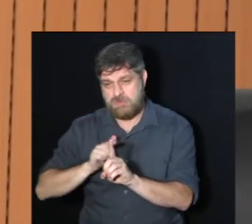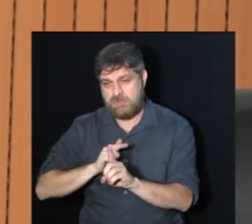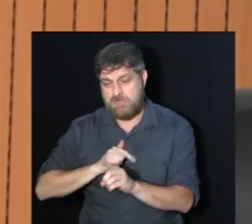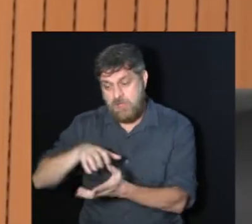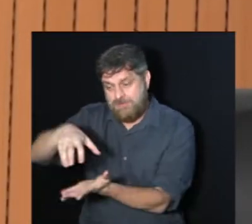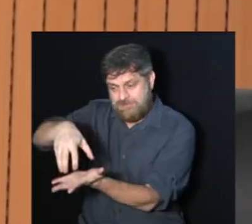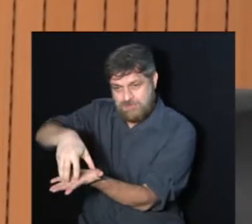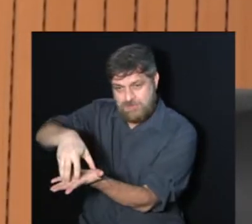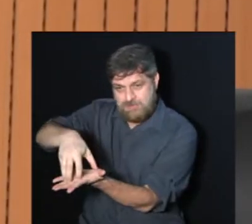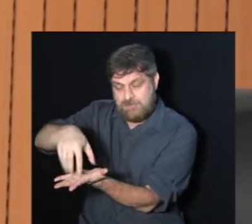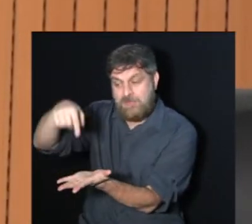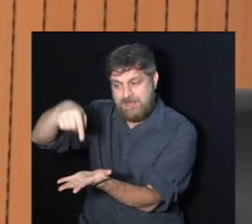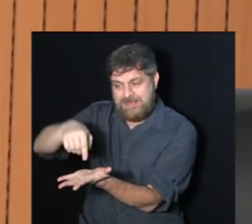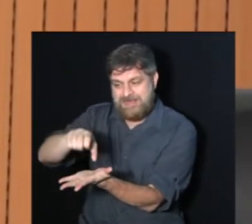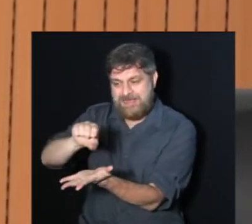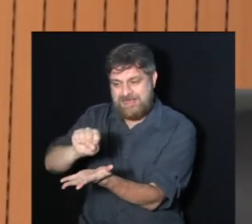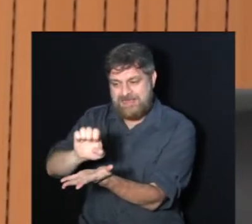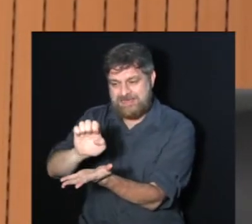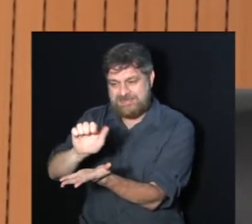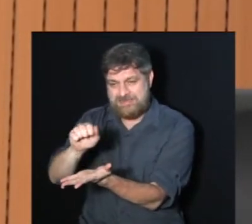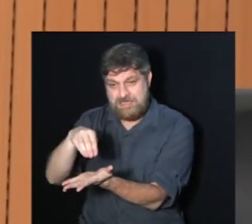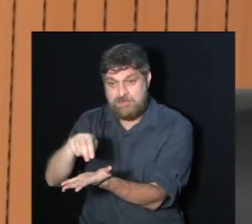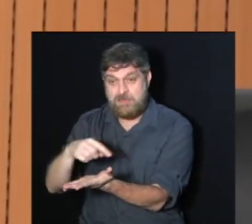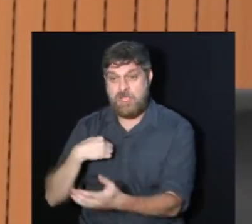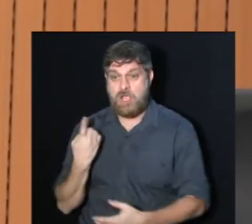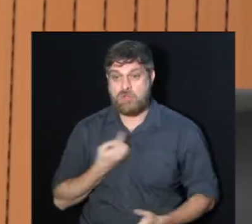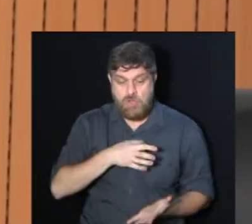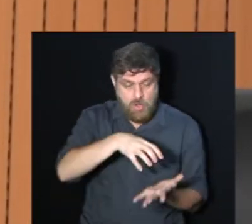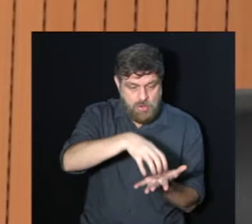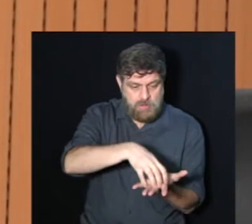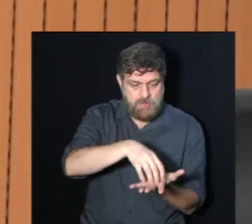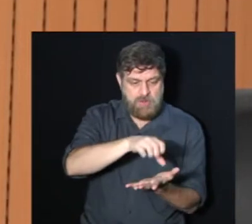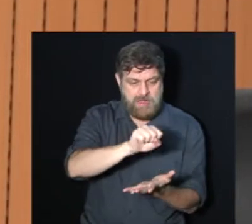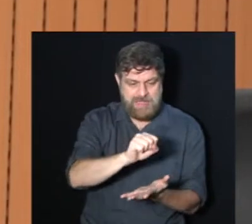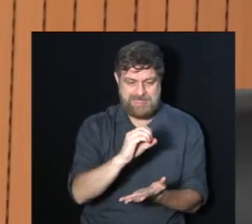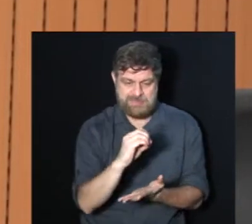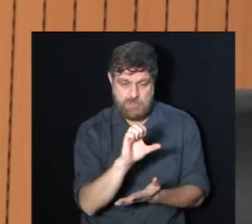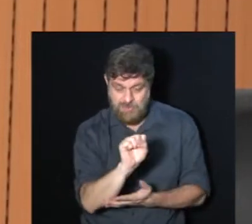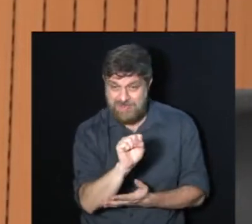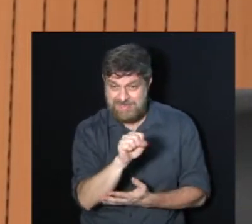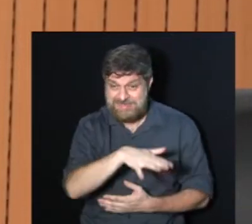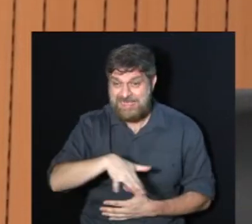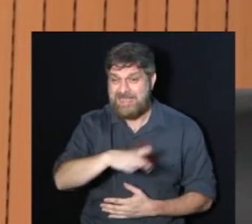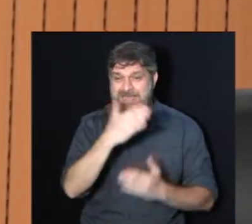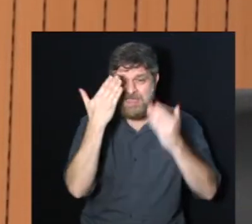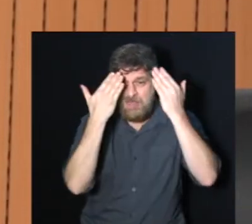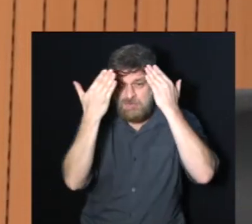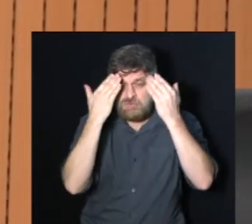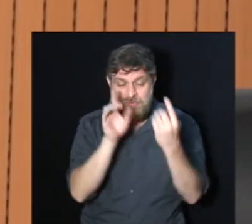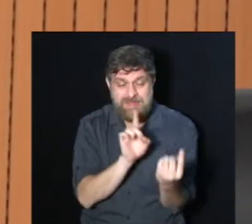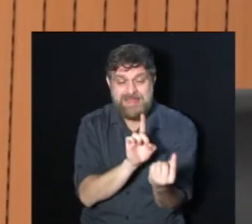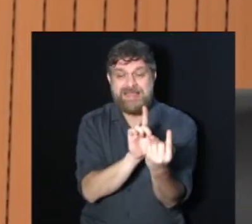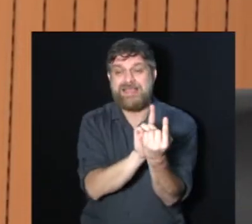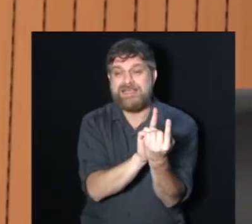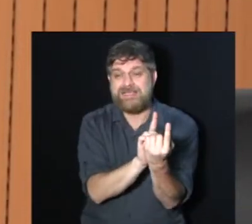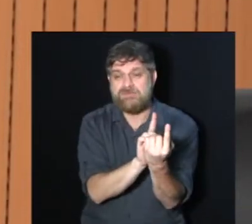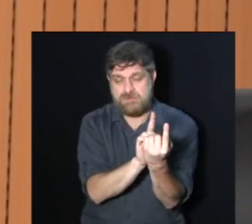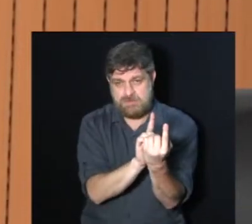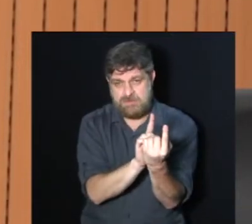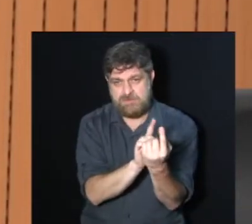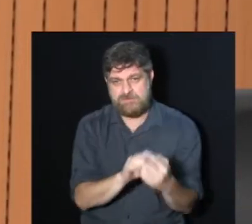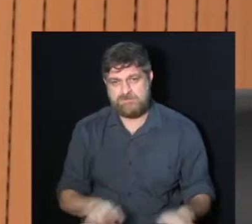Mas o SOS faz um atendimento psicológico individualizado,